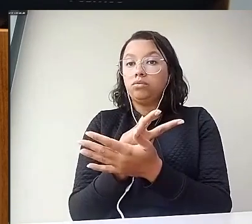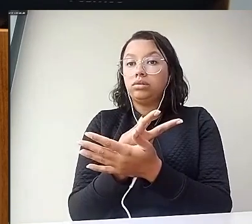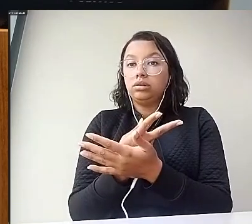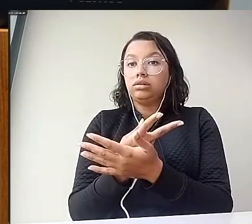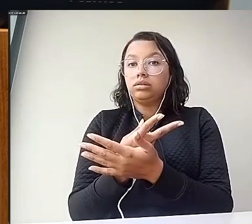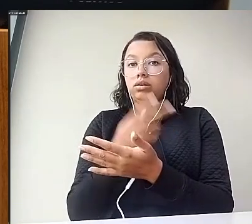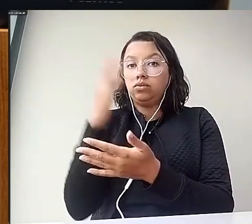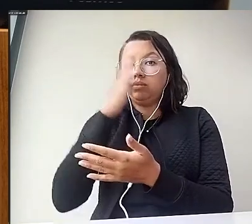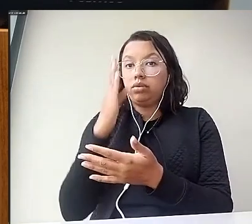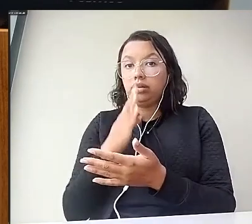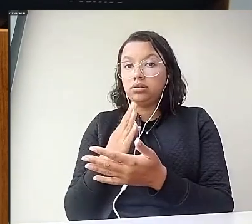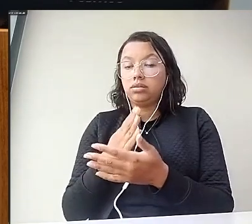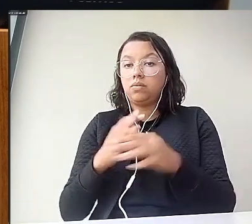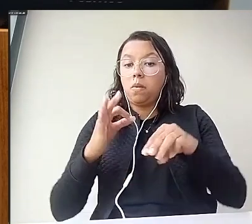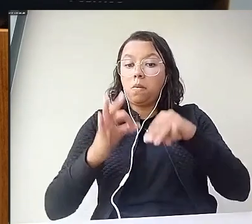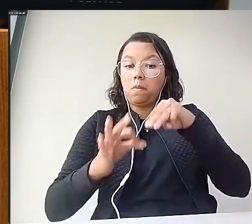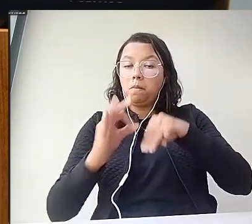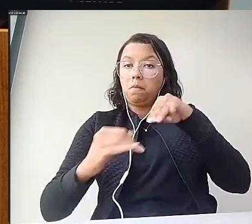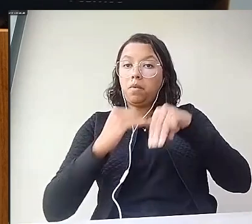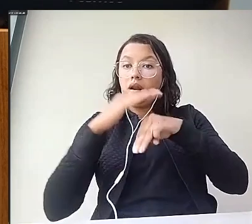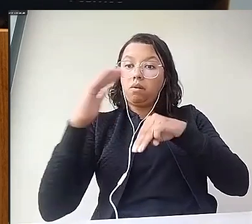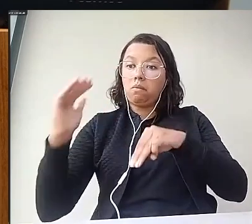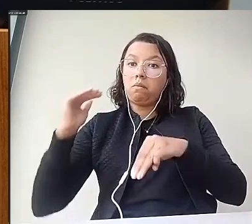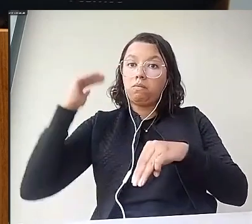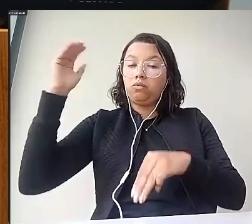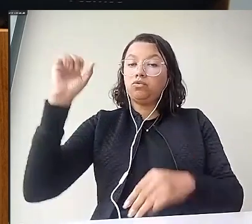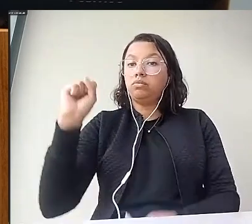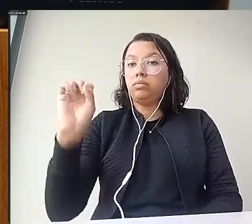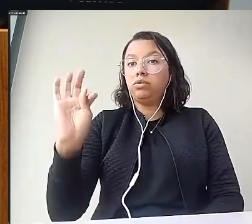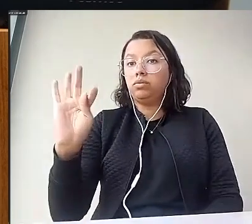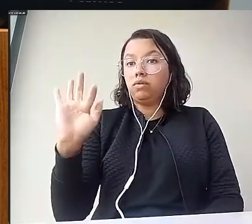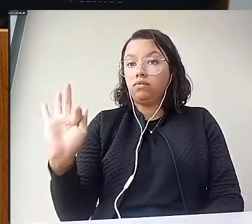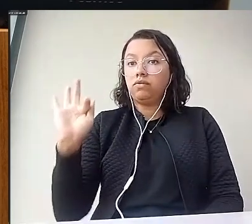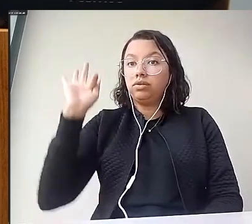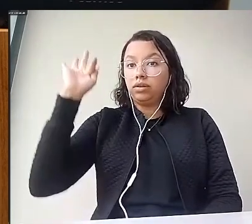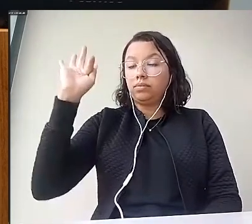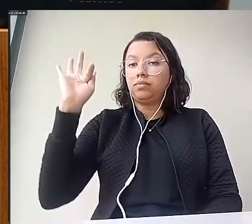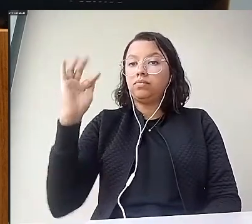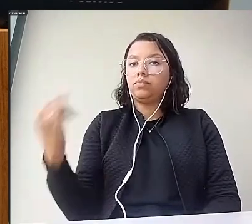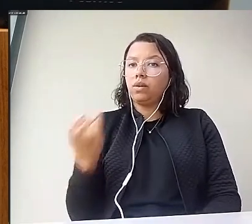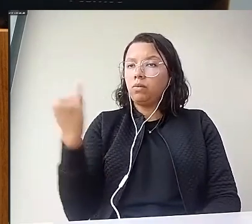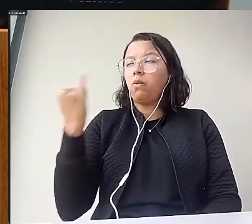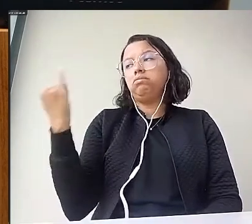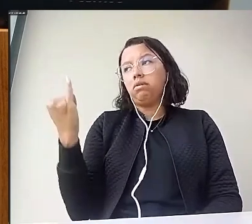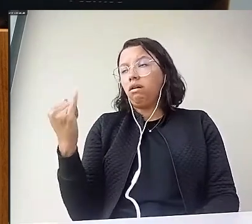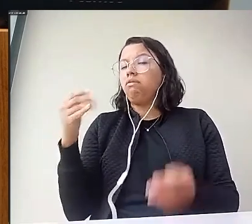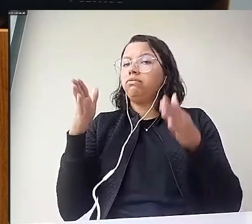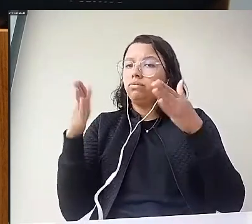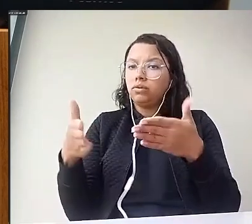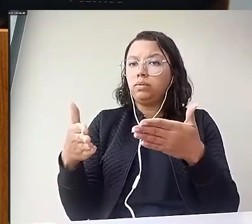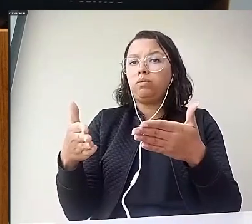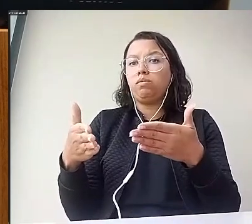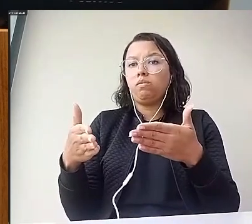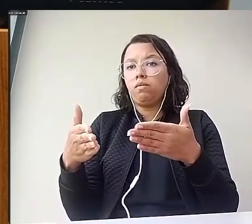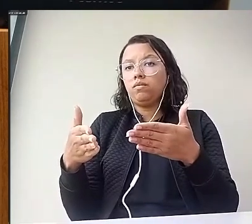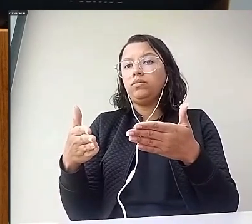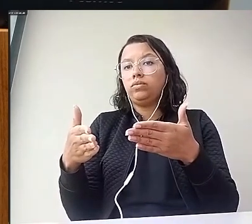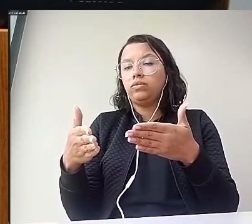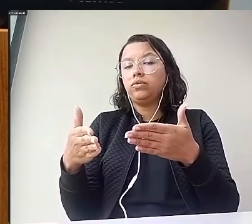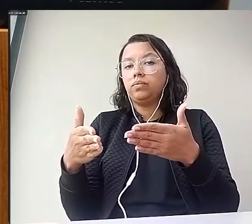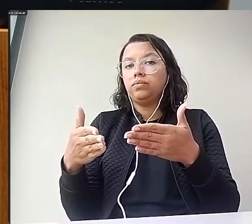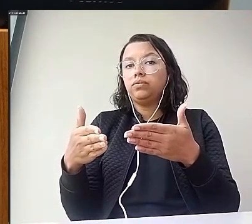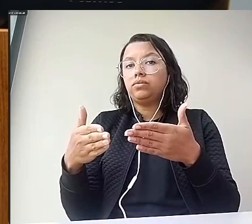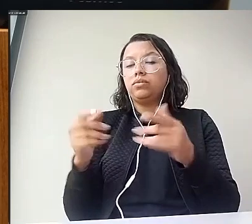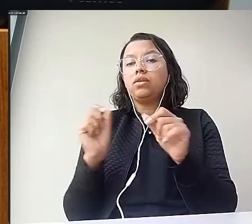Federal, muito importantes, muito dedicados, não é? eles fazem